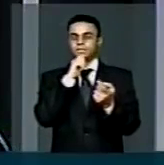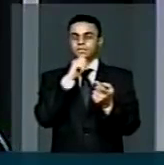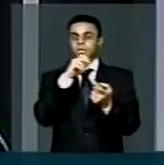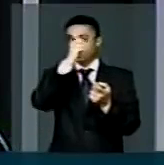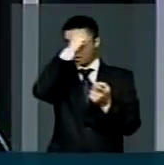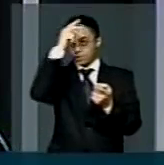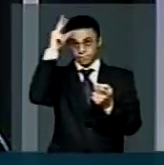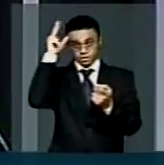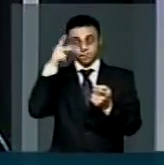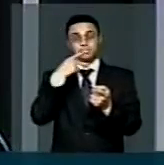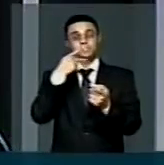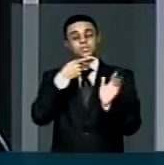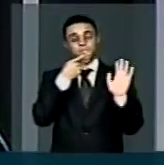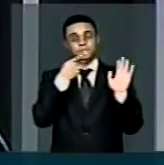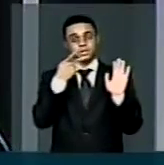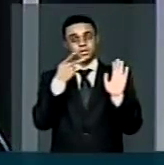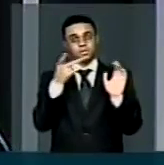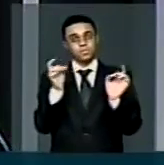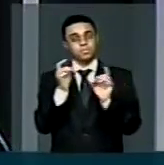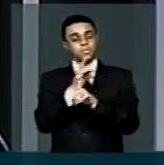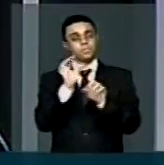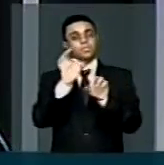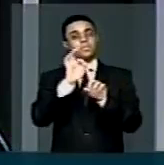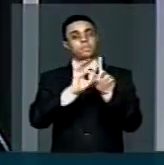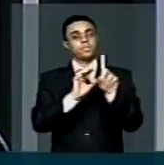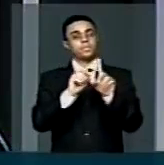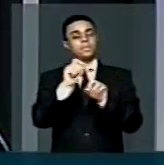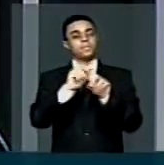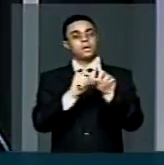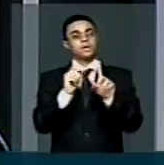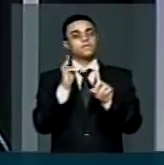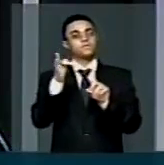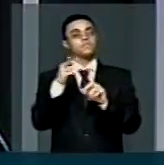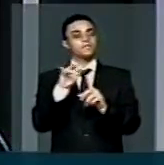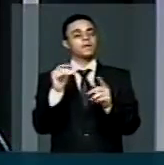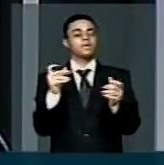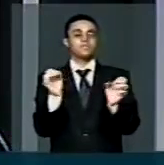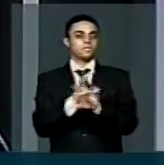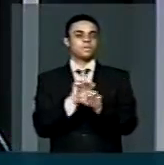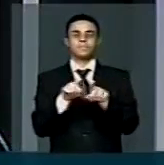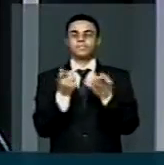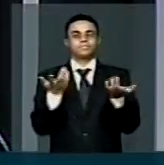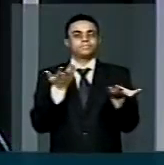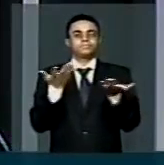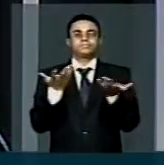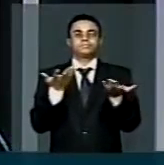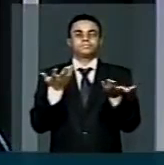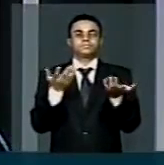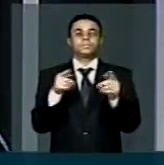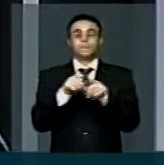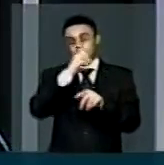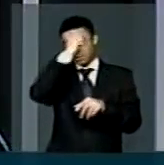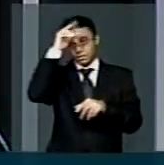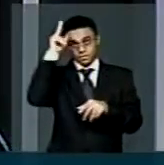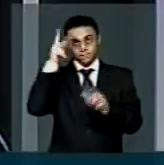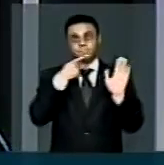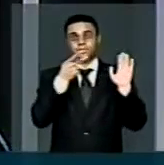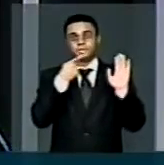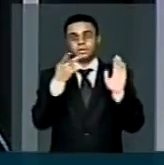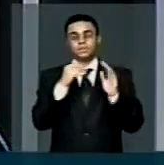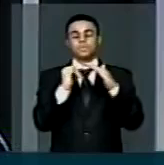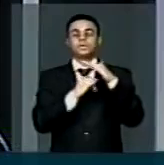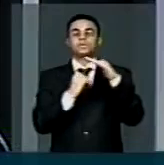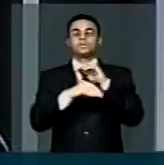concluída no mês que vem, antes, quem sabe, da bola começar a rolar. O prefeito também prometeu ao Instituto Brasileiro dos Direitos das Pessoas